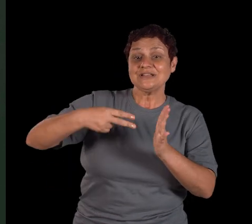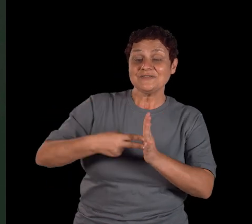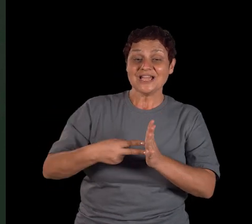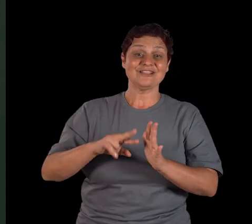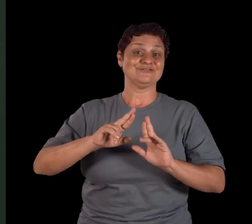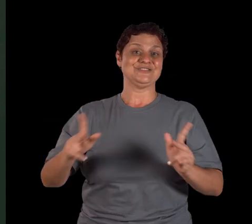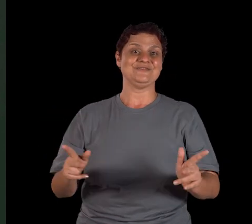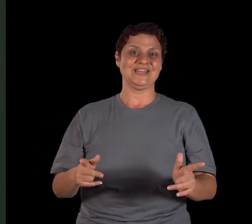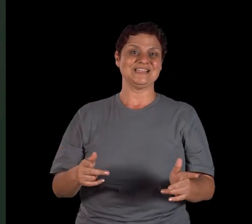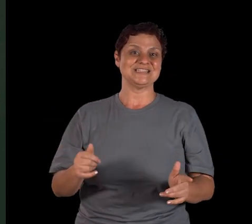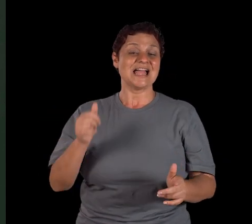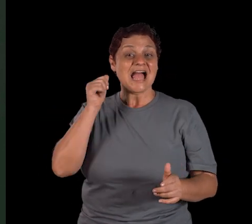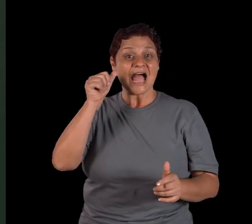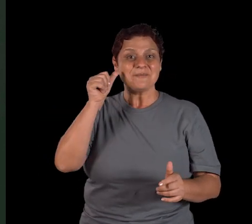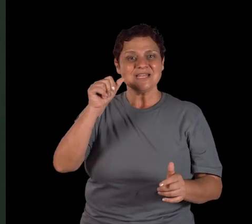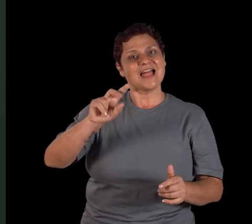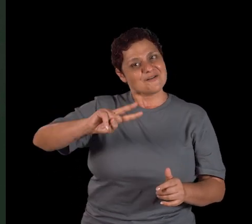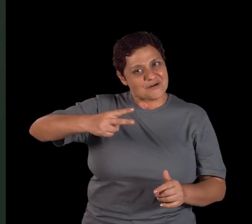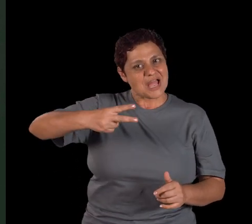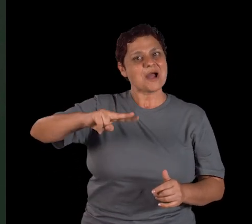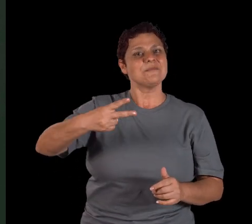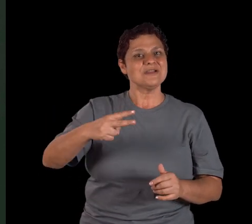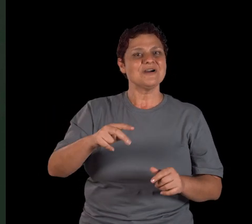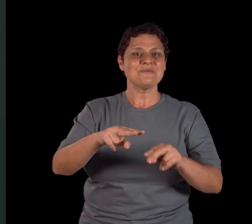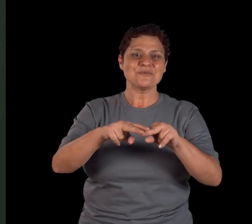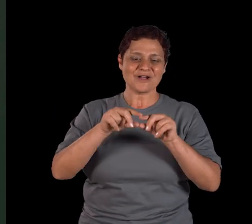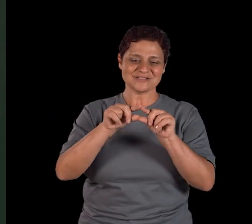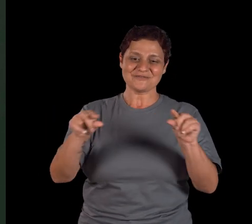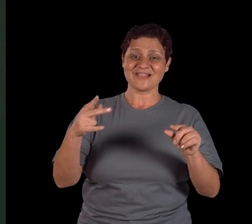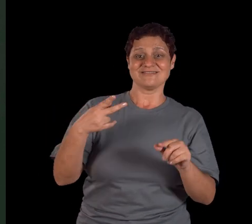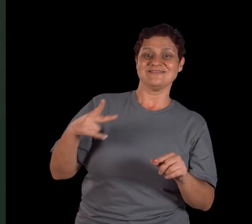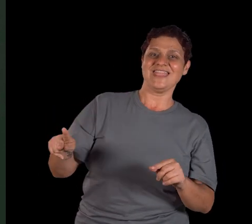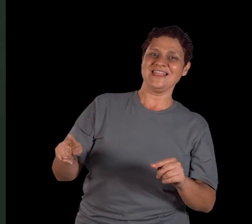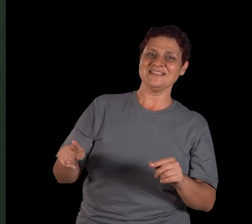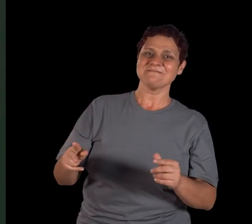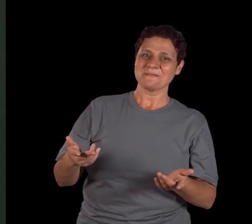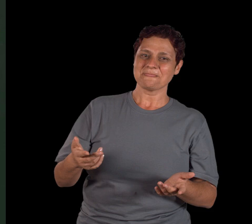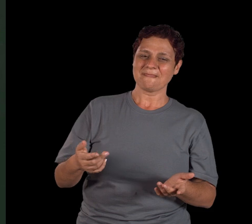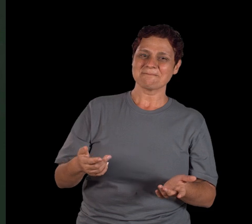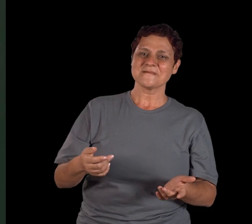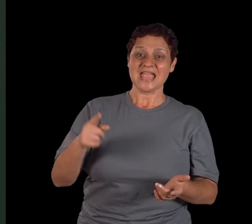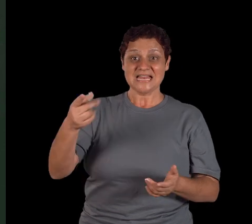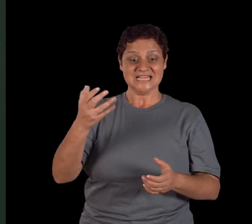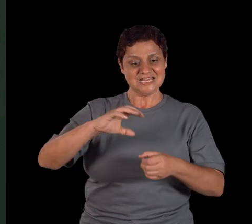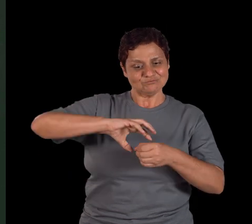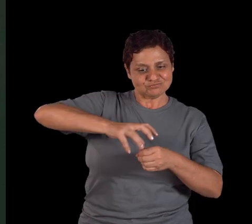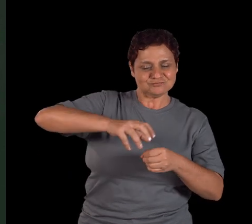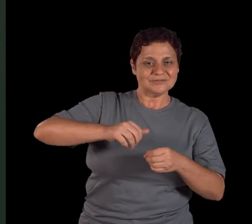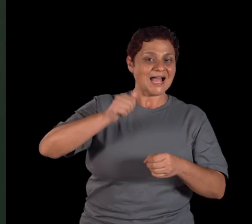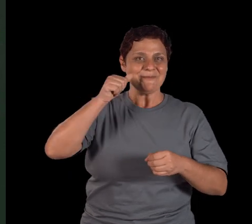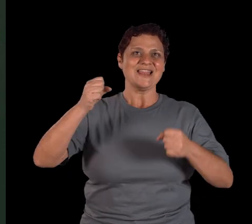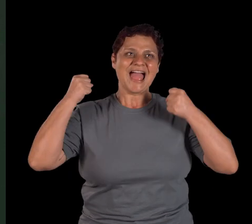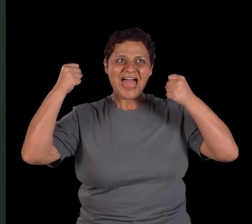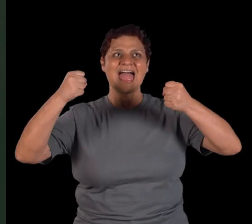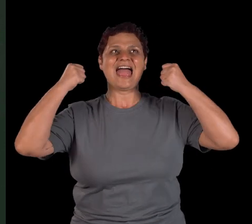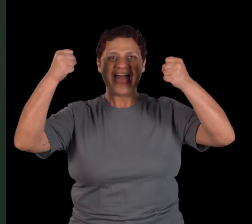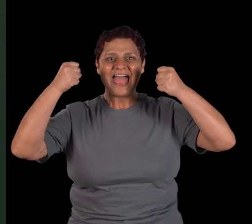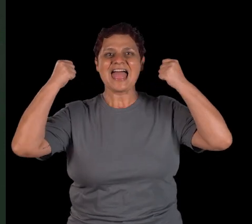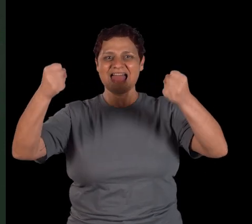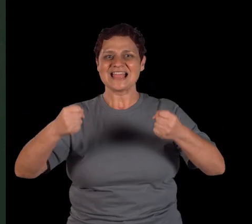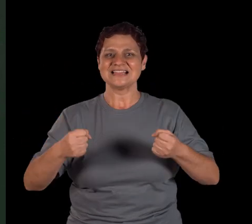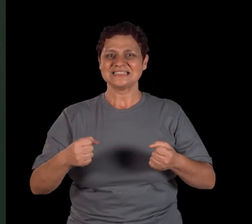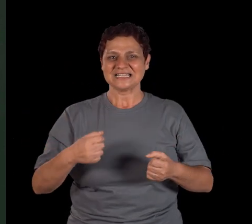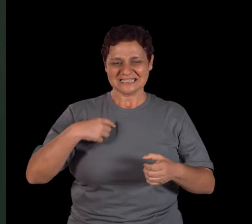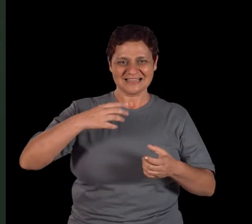diferenciado. Ela foi ambígua, a frase do menino, e ela entendeu com sentido diferente do que ele queria atribuir. Certo? Torcer o quê?